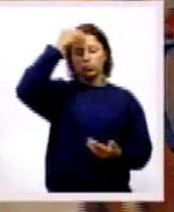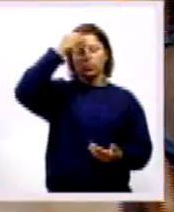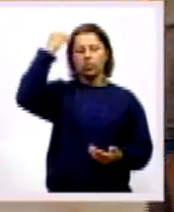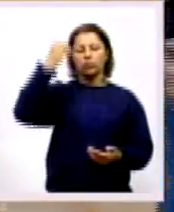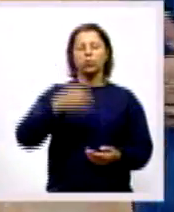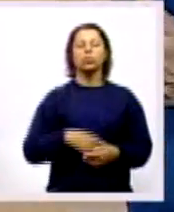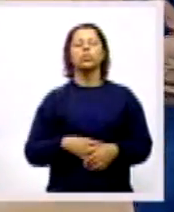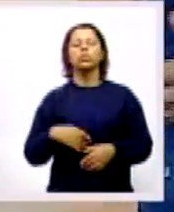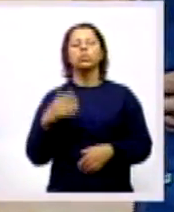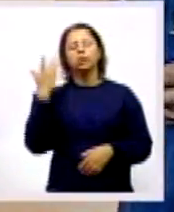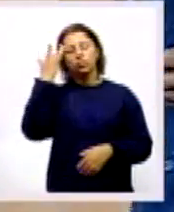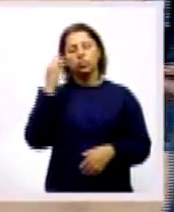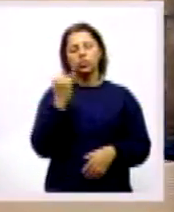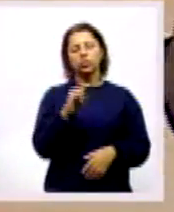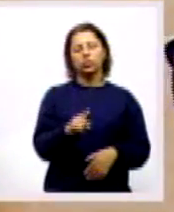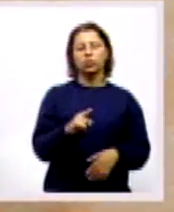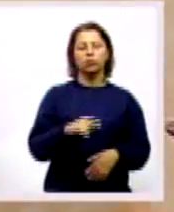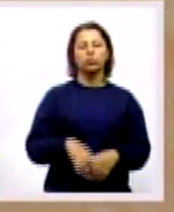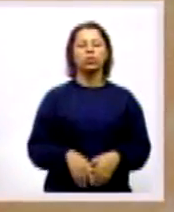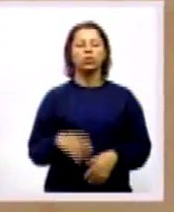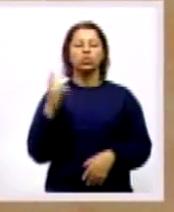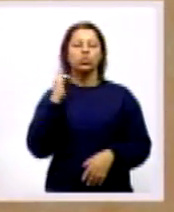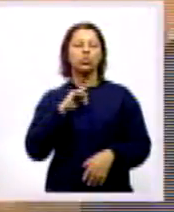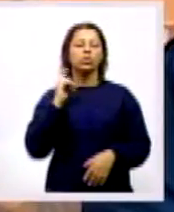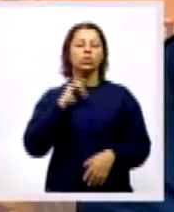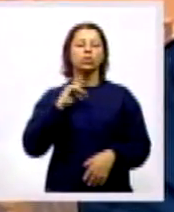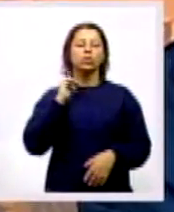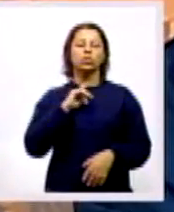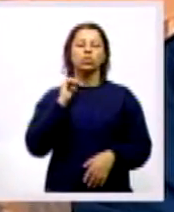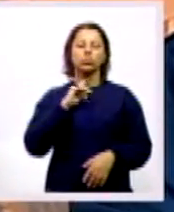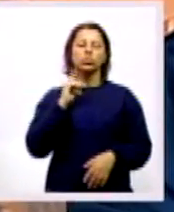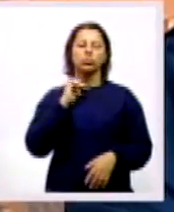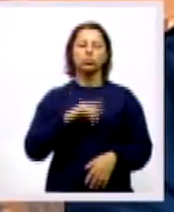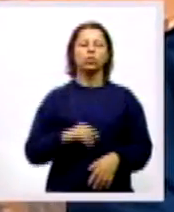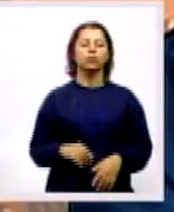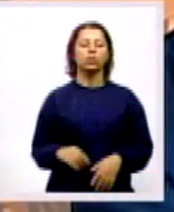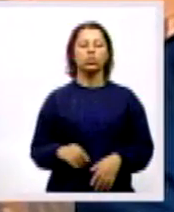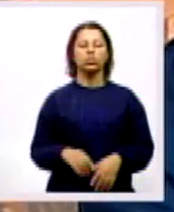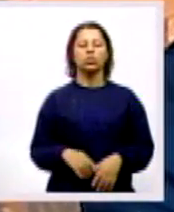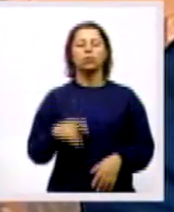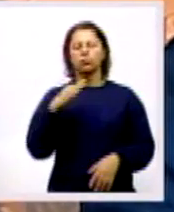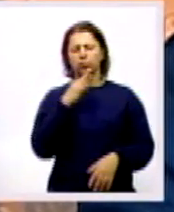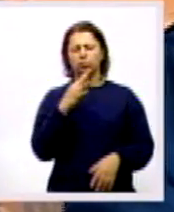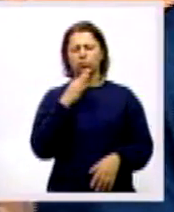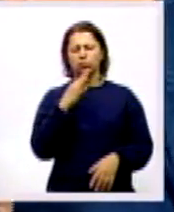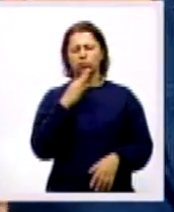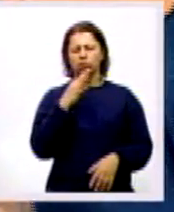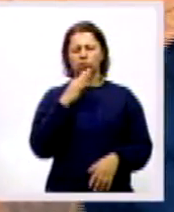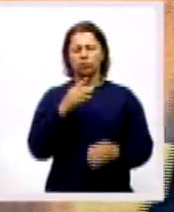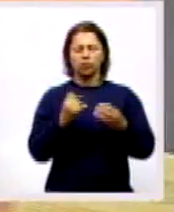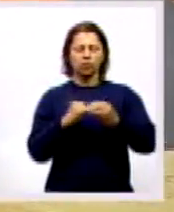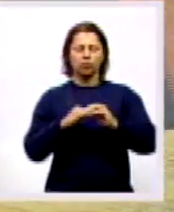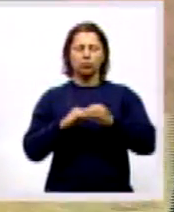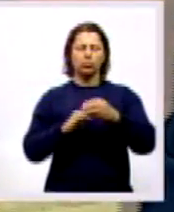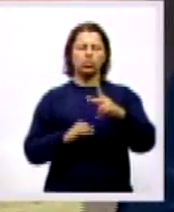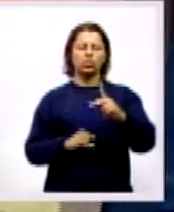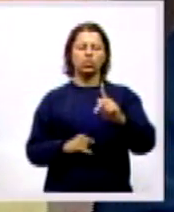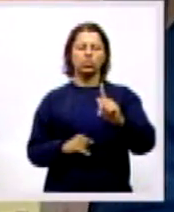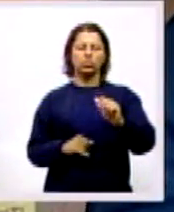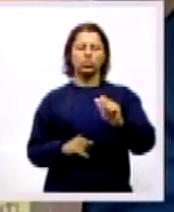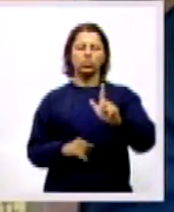Vocês, não sei se vocês lá em Minas a gente fala o feijão pagão, já ouviu falar disso? Já? O que é o feijão